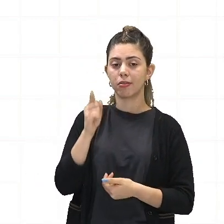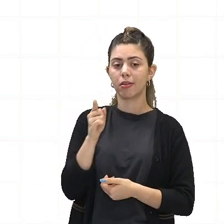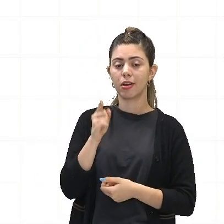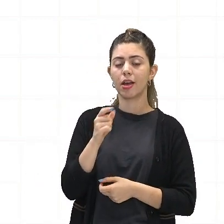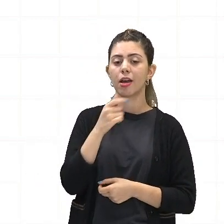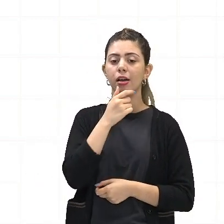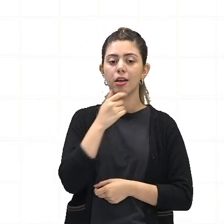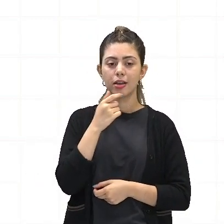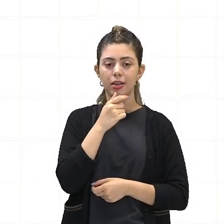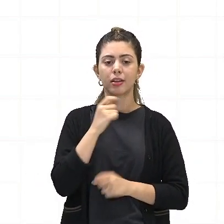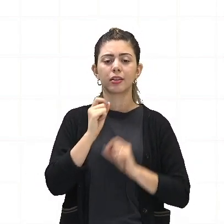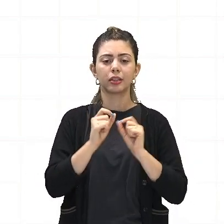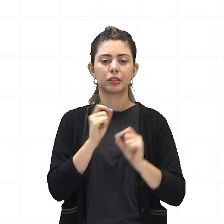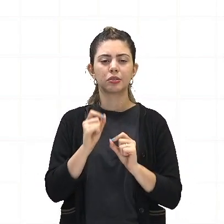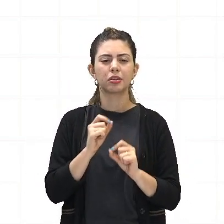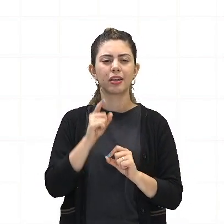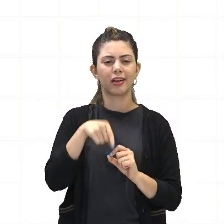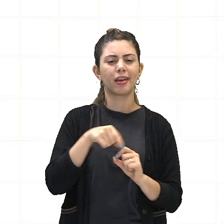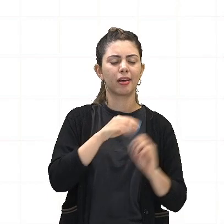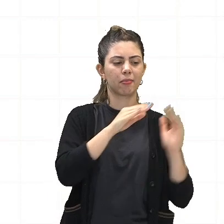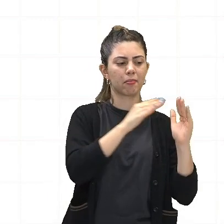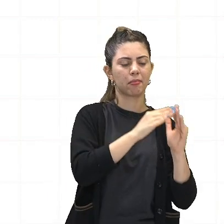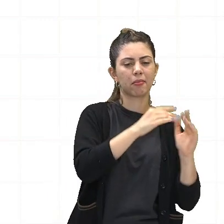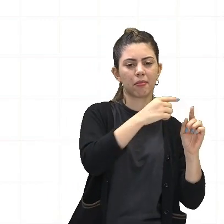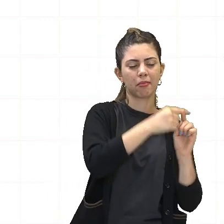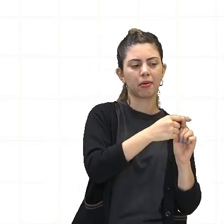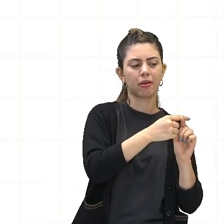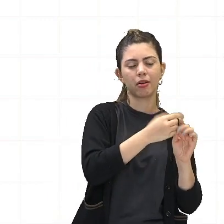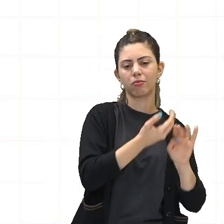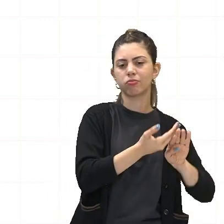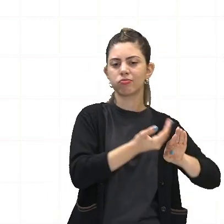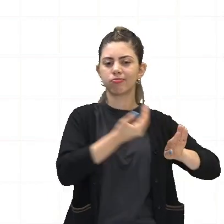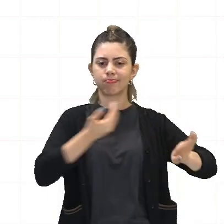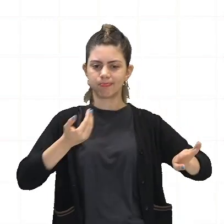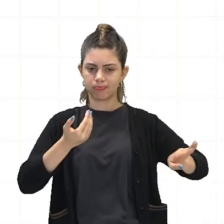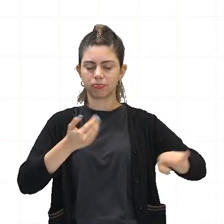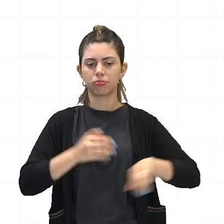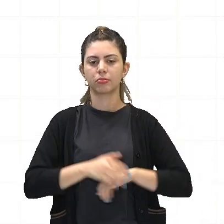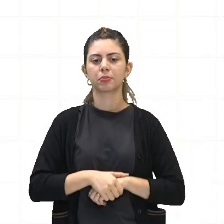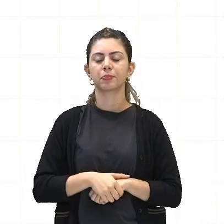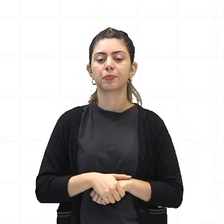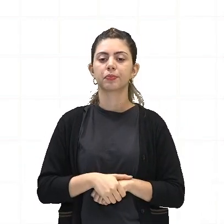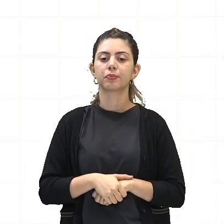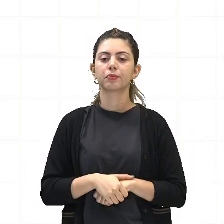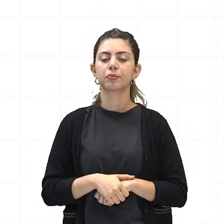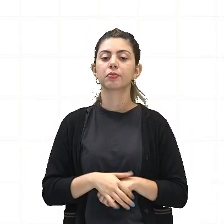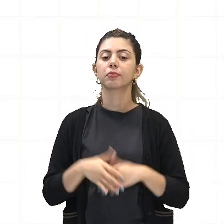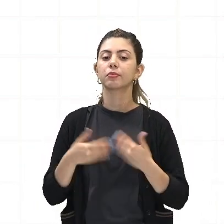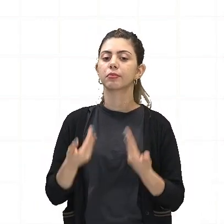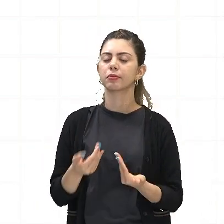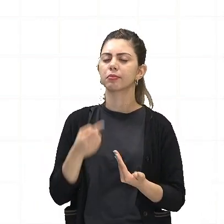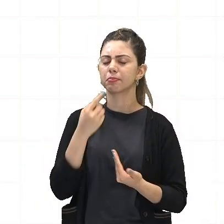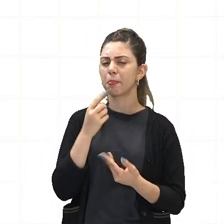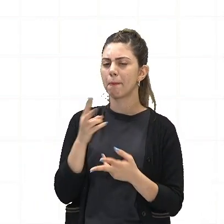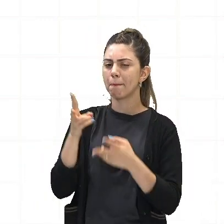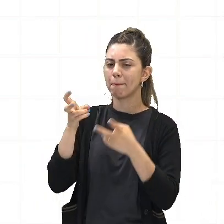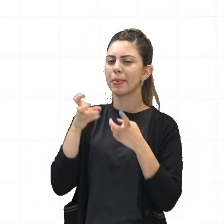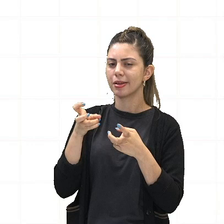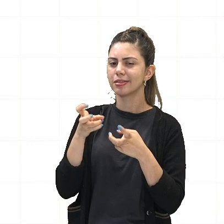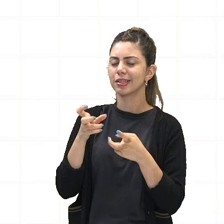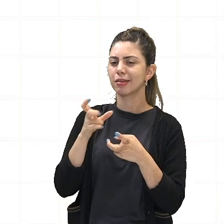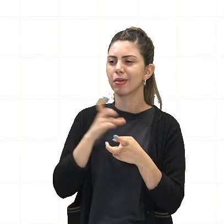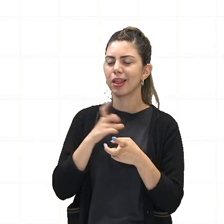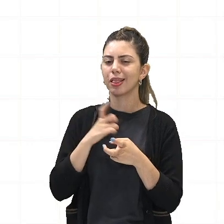supremacia, que vai ser aprovado, que vai declarar Henrique como chefe supremo da Igreja